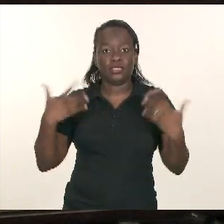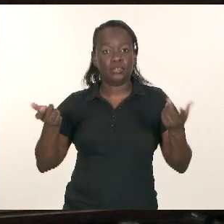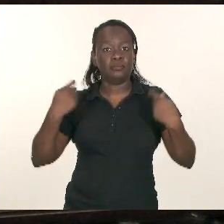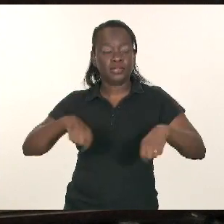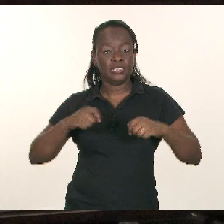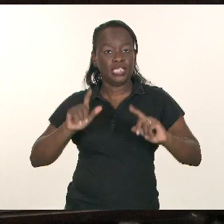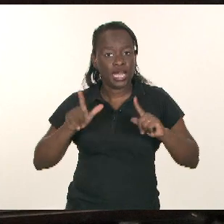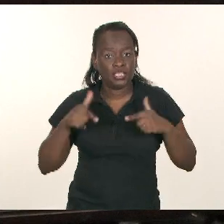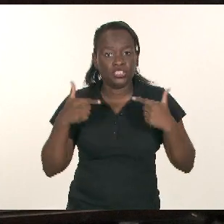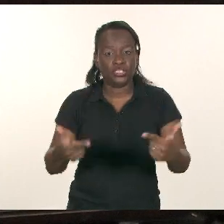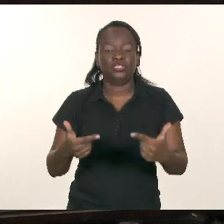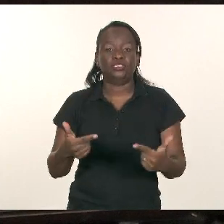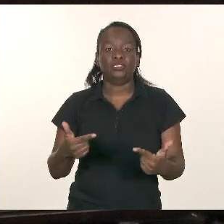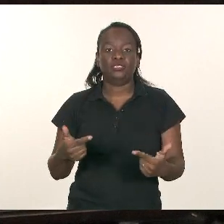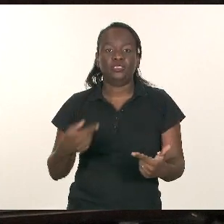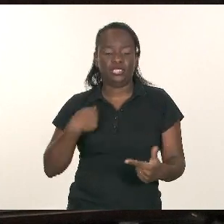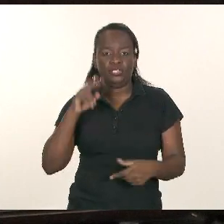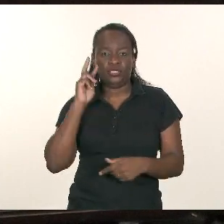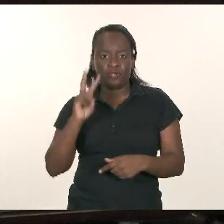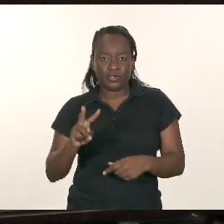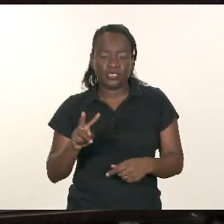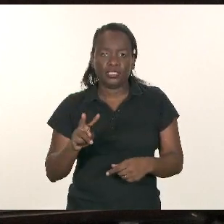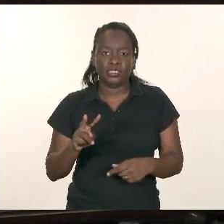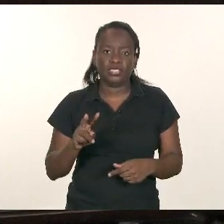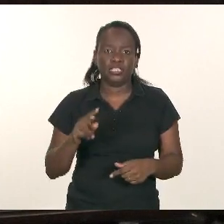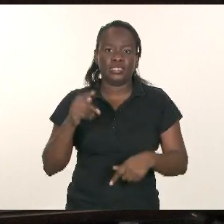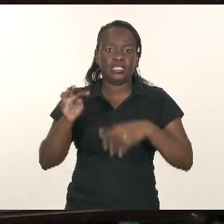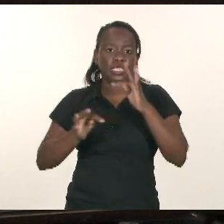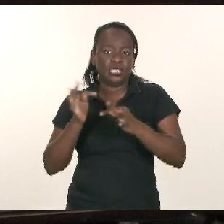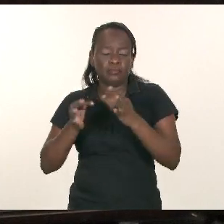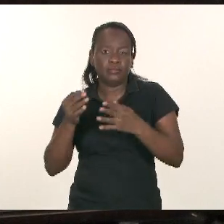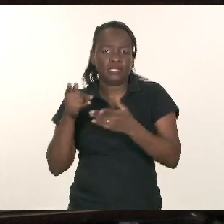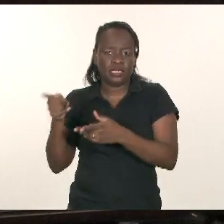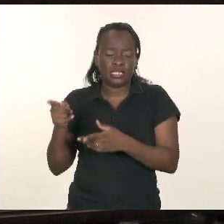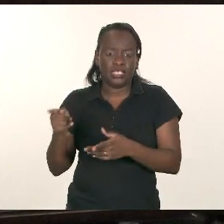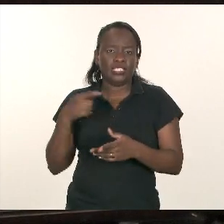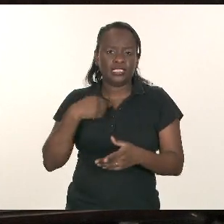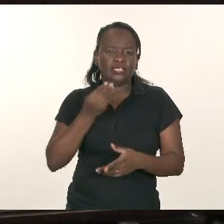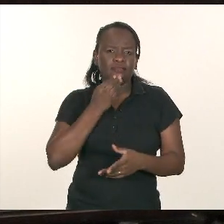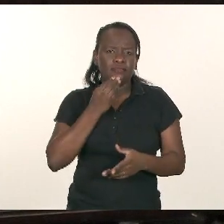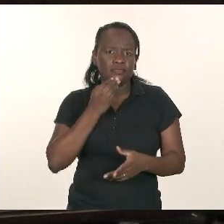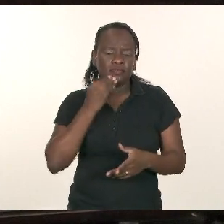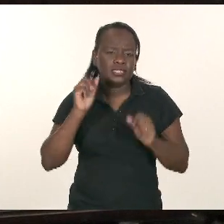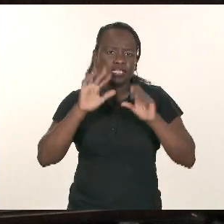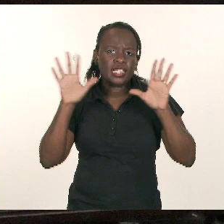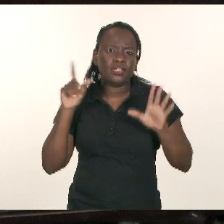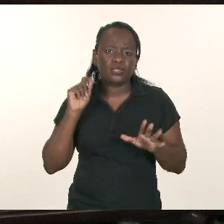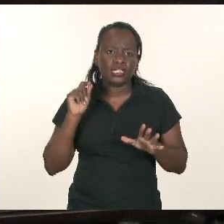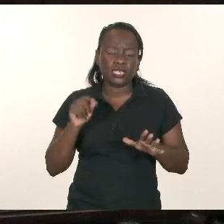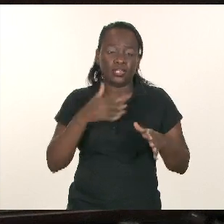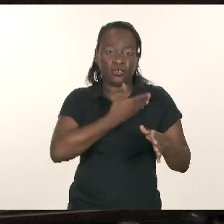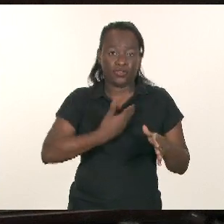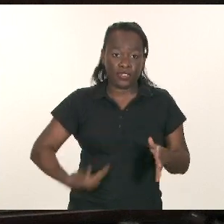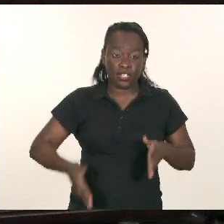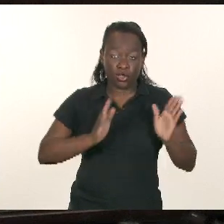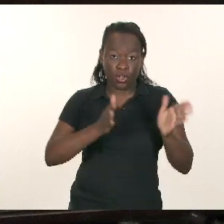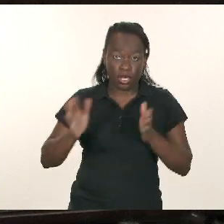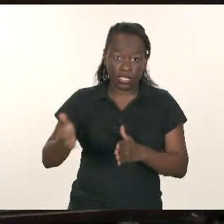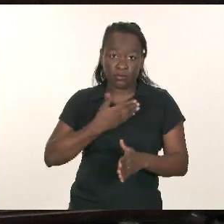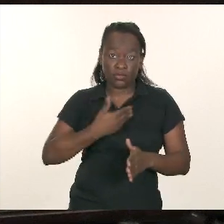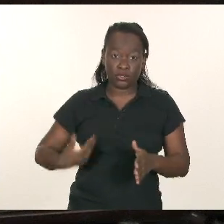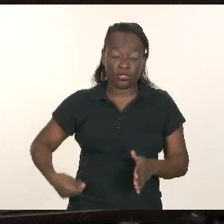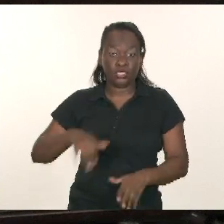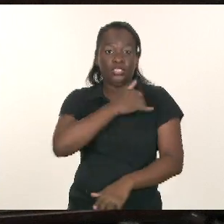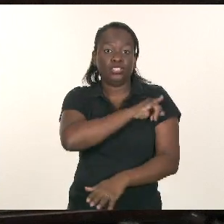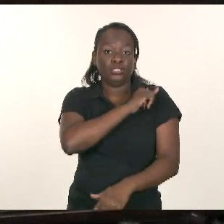deveria agir. Quando eu observo um tratamento desta forma, fica muito claro para mim que a ordem pública no Rio de Janeiro,